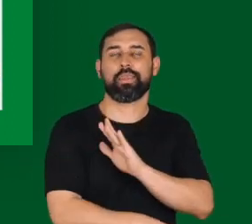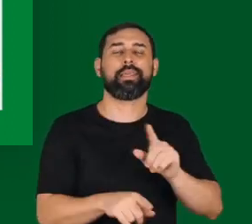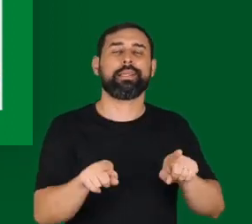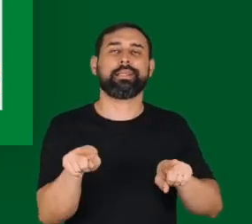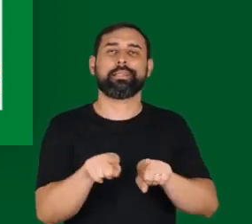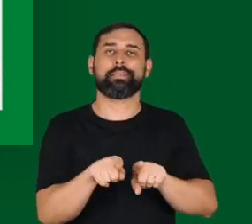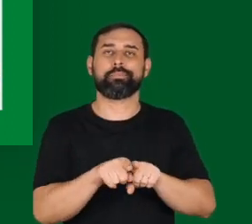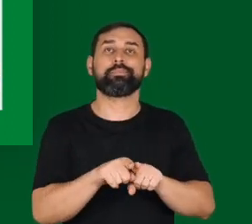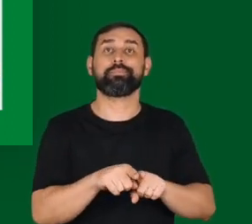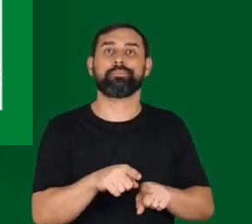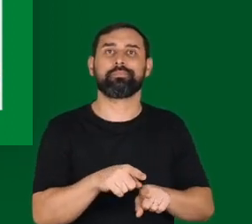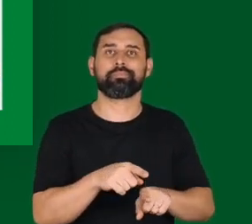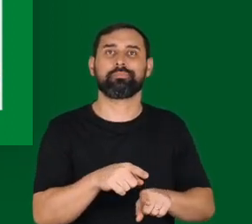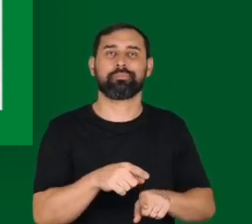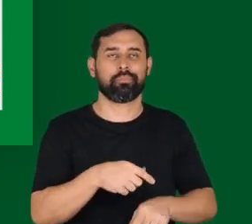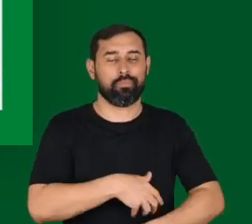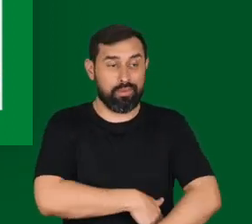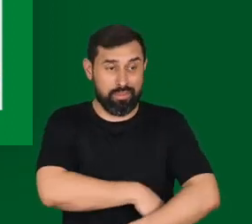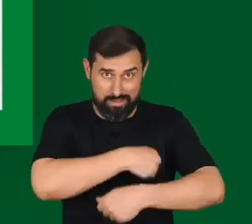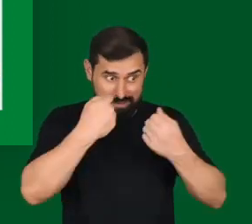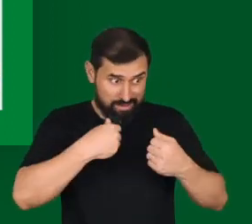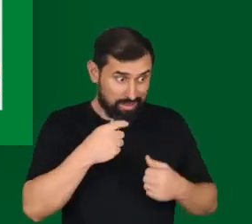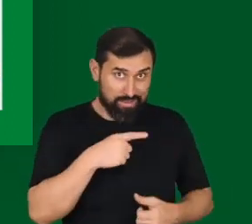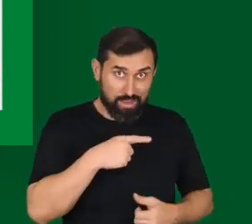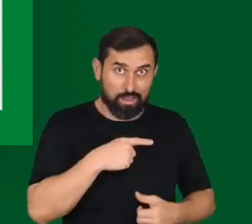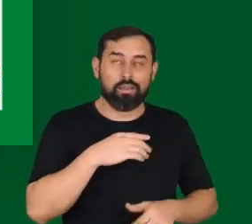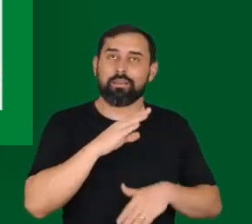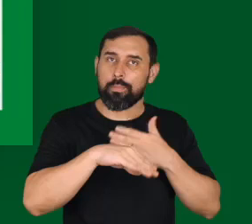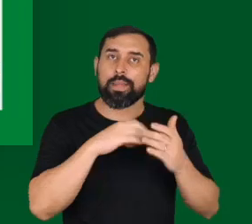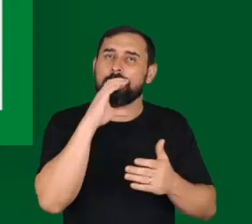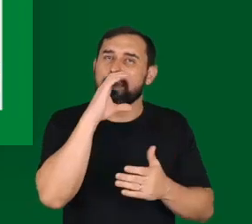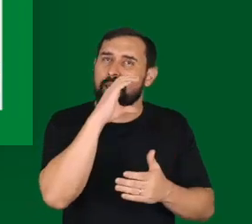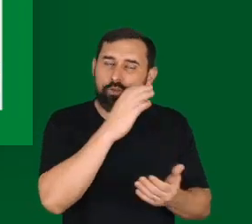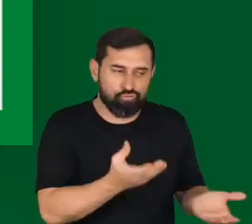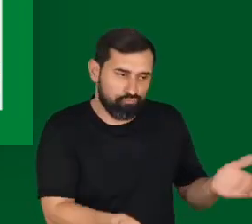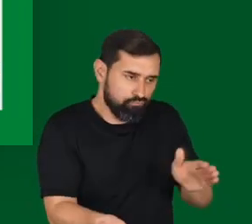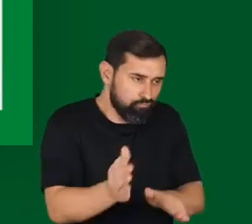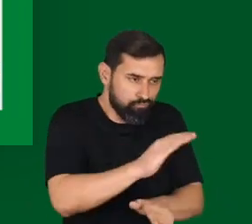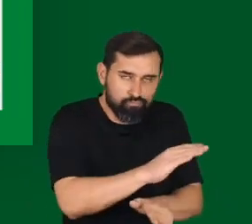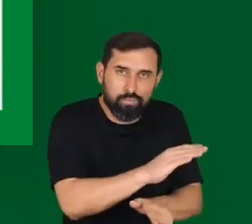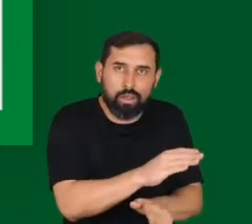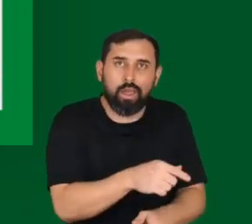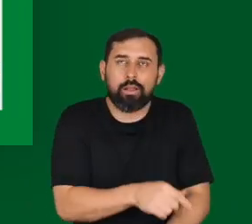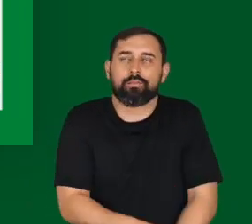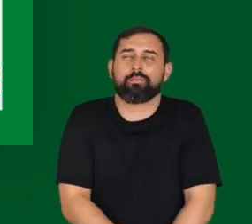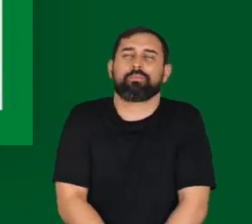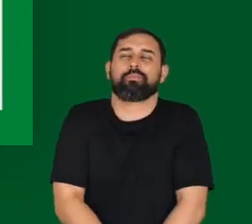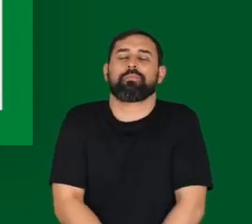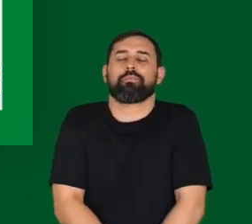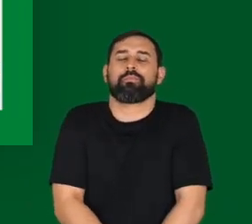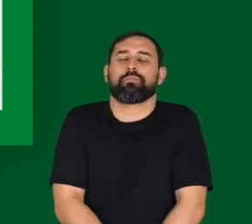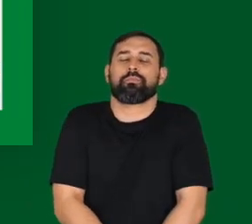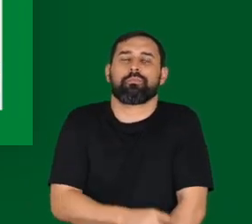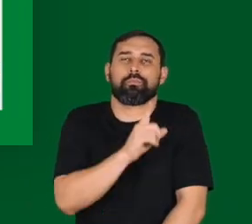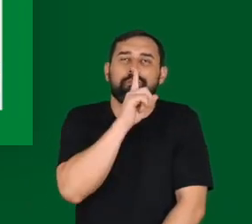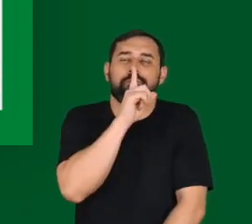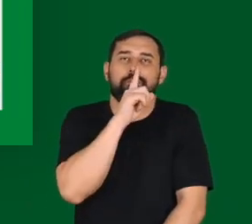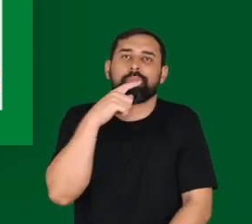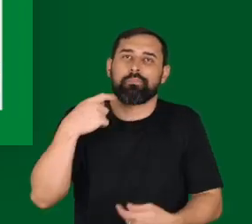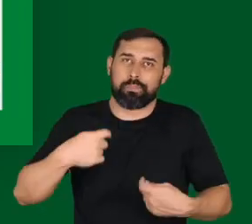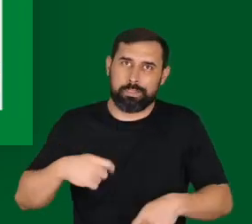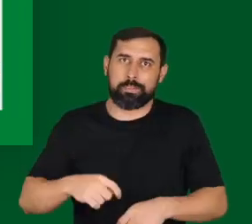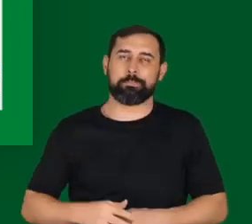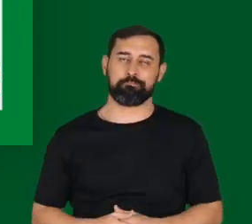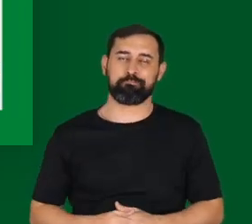E a exposição, lembrar do controle de temperatura e aquecer e mobilizar esse paciente. Outra coisa no D, lembrando do